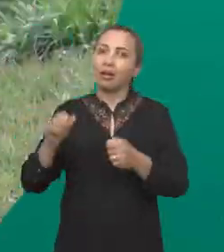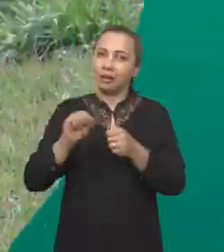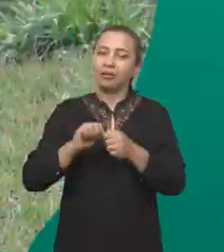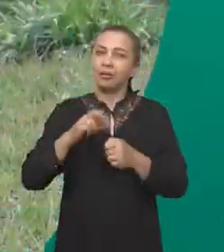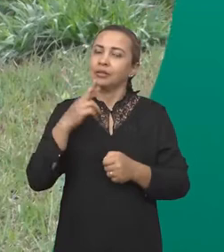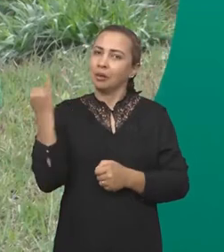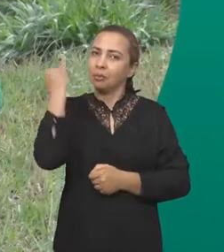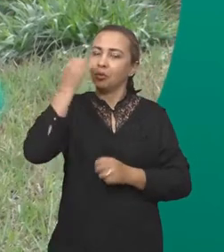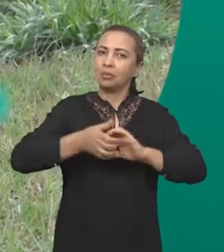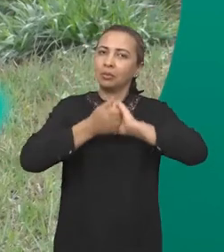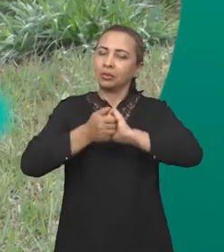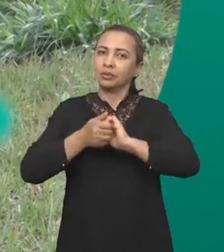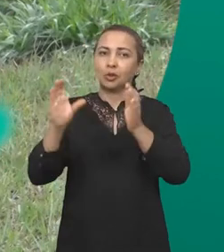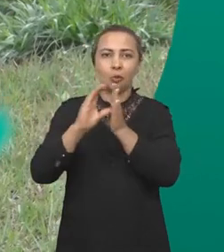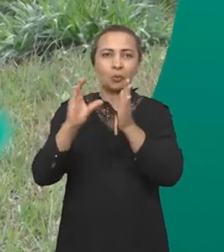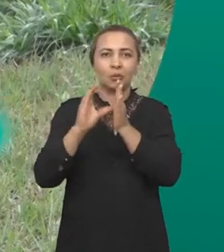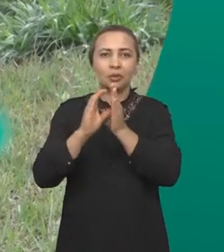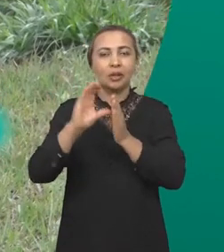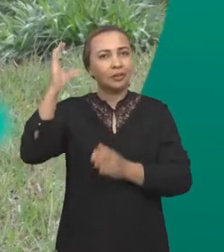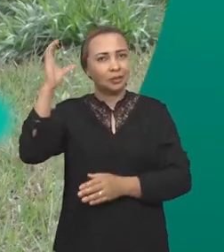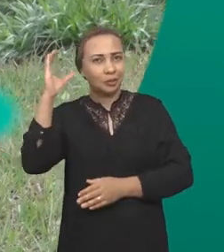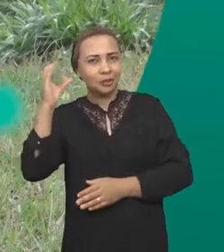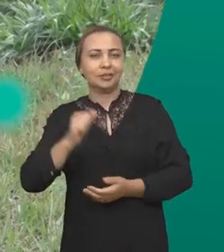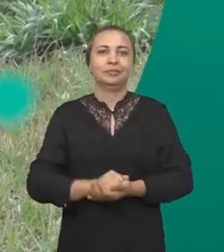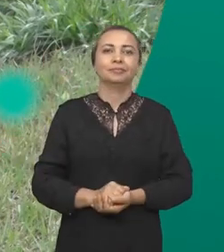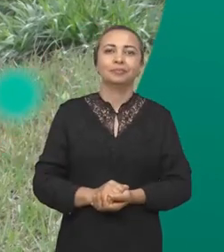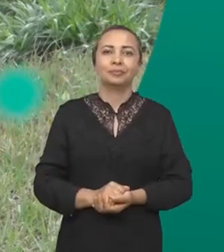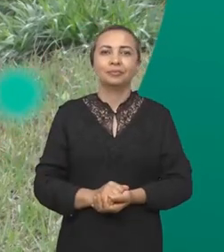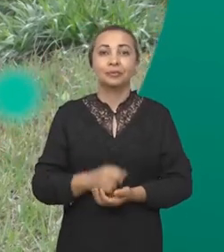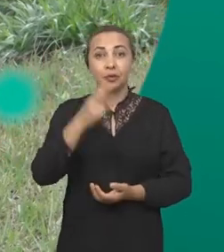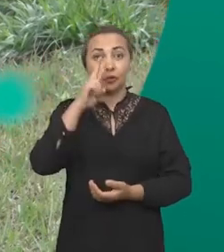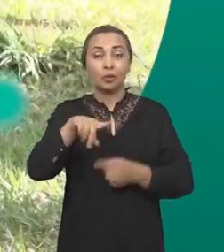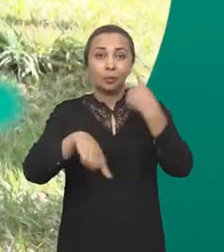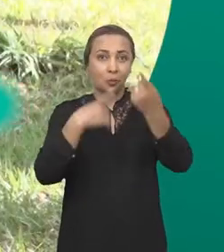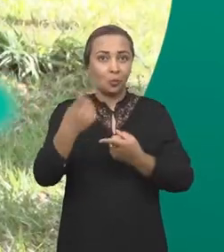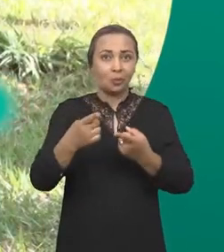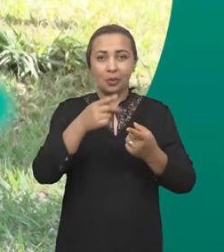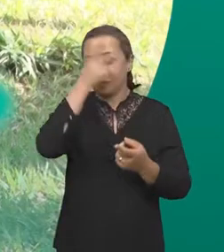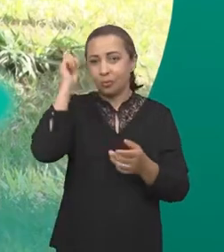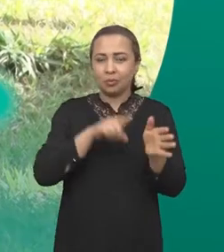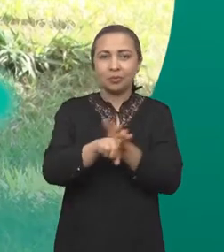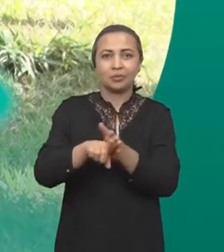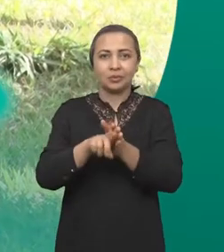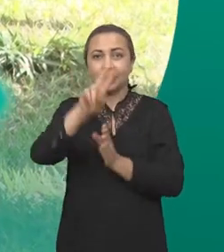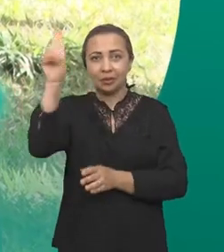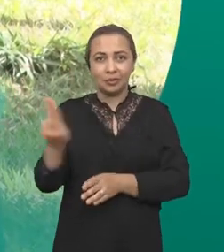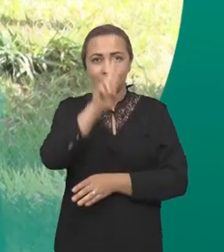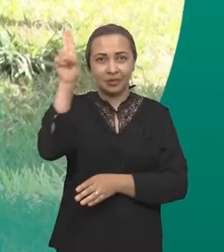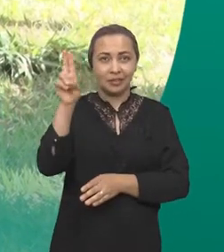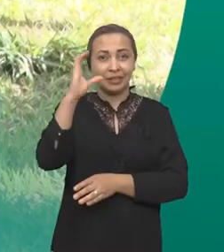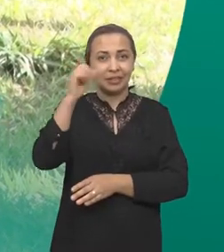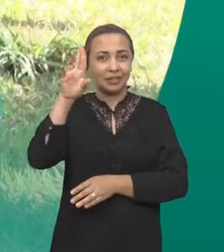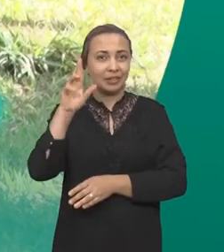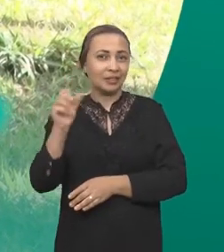Projetos como esse é que reforça a importância da parceria entre comunidade e ciência. E veja daqui a pouco, pesquisadores